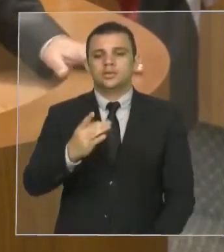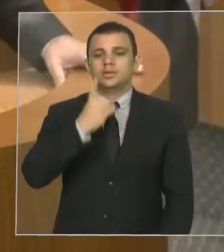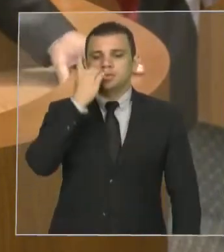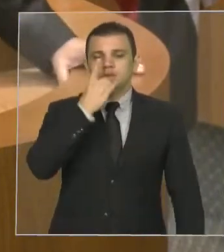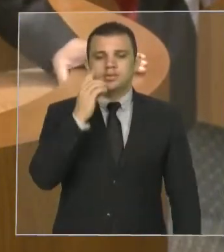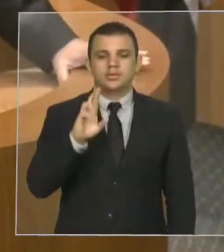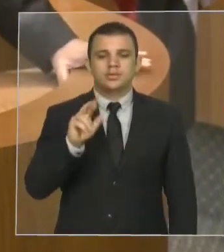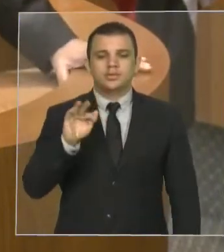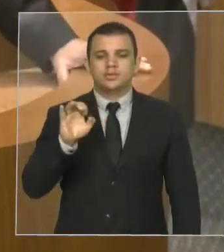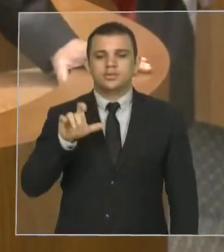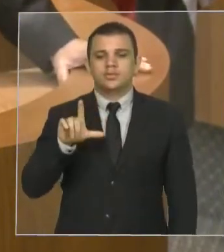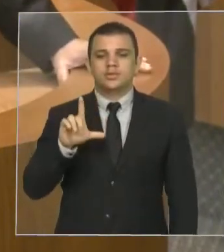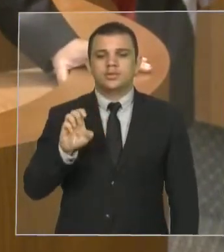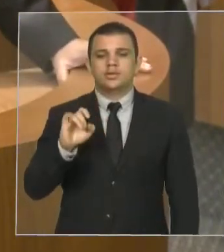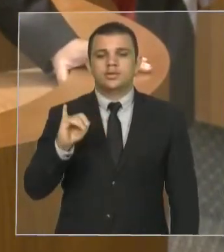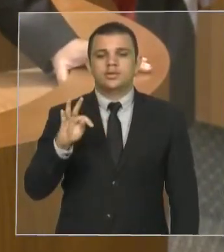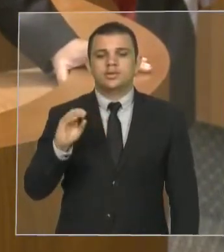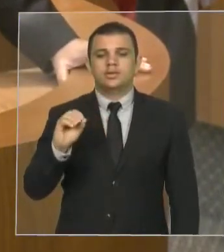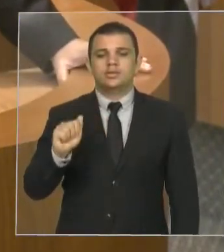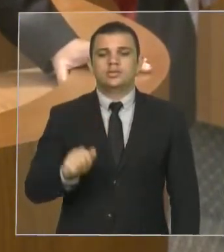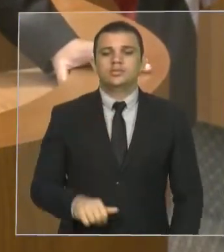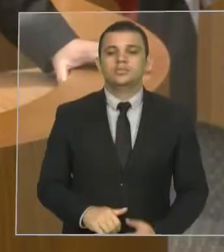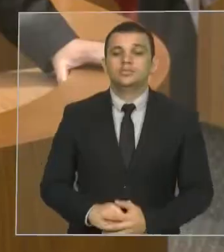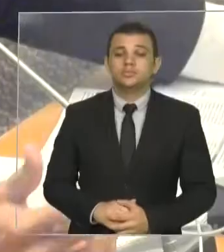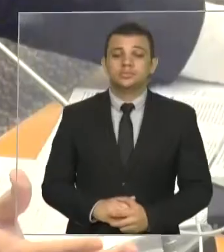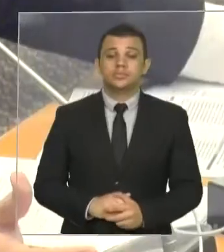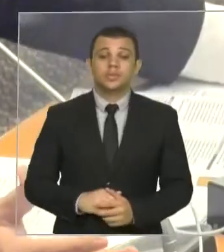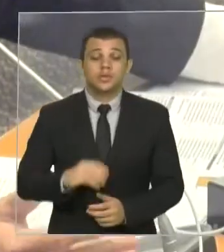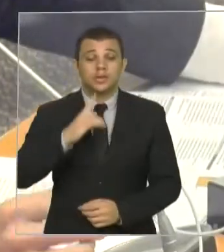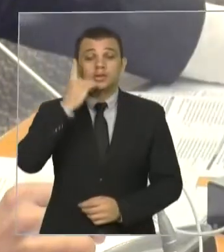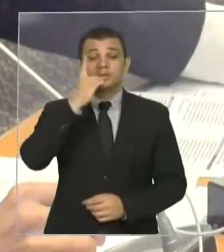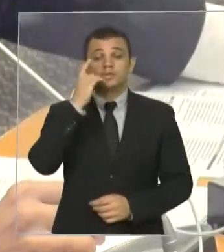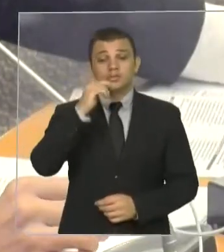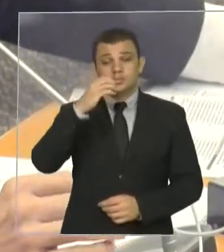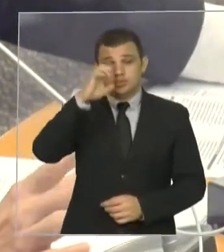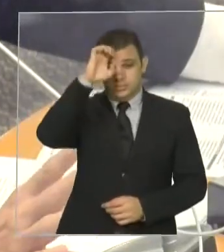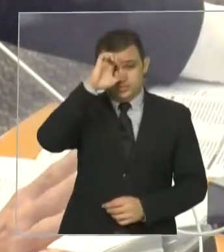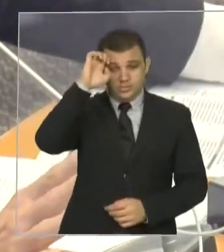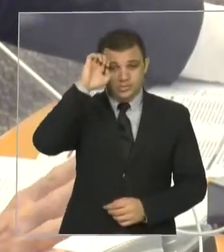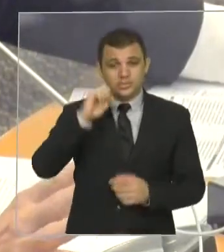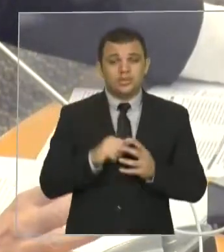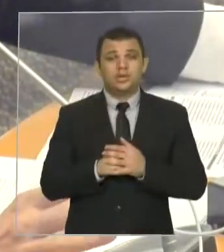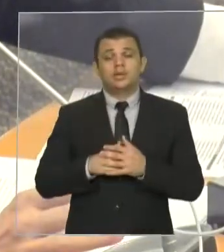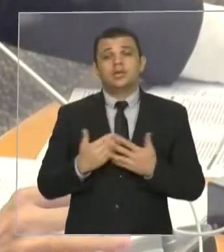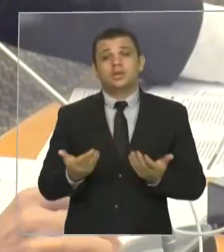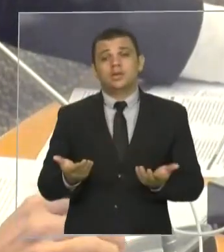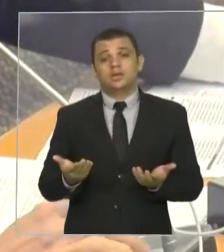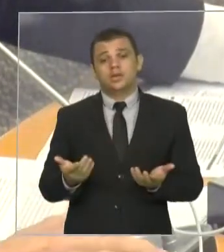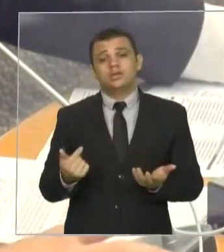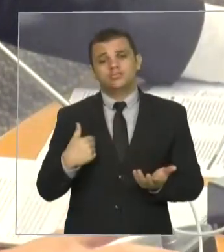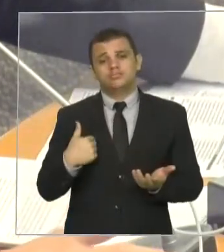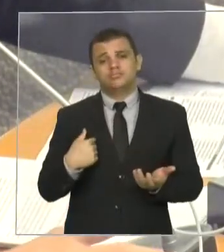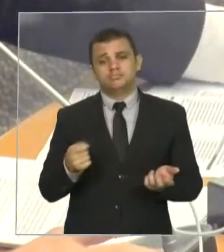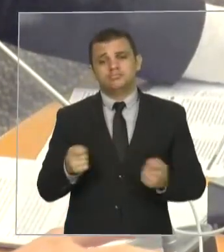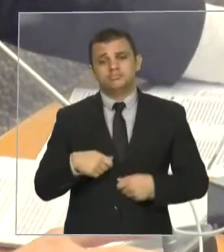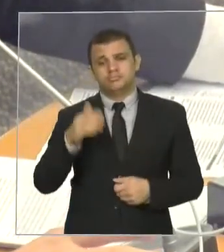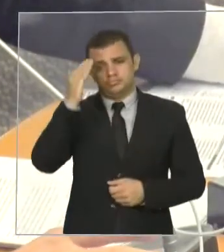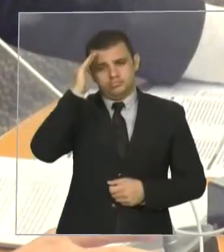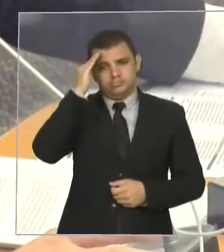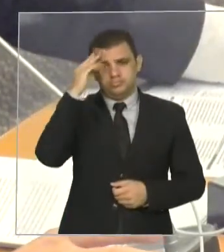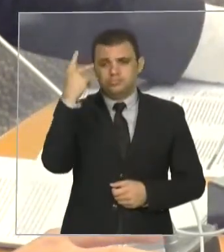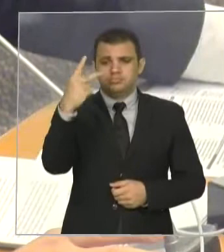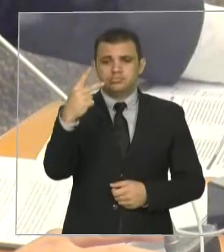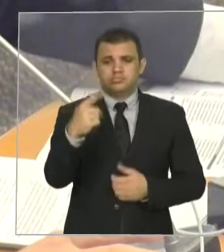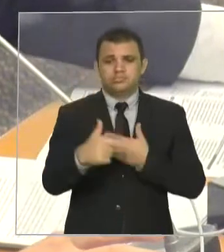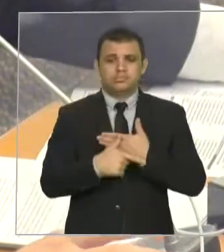Leitor. Deputado Eduardo, até, de certo modo, posso compreender o seu papel